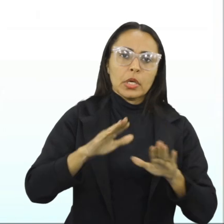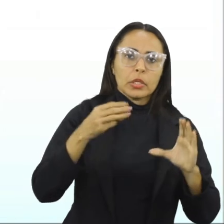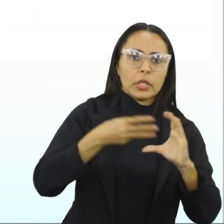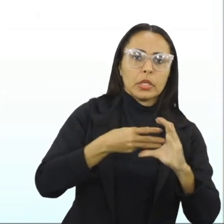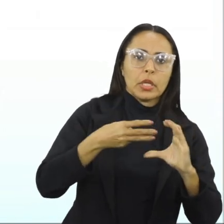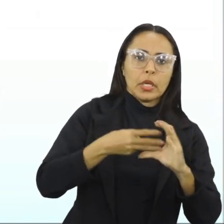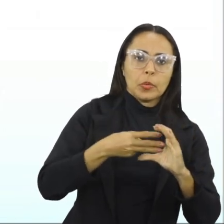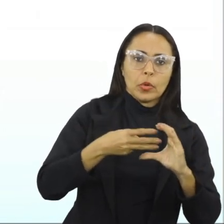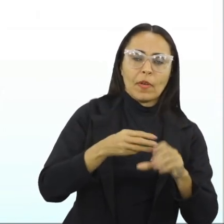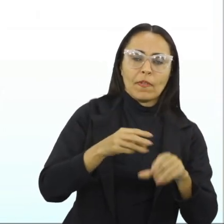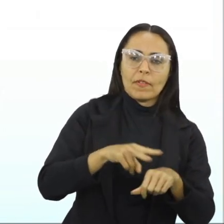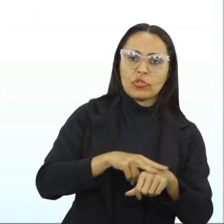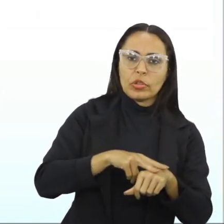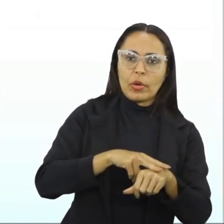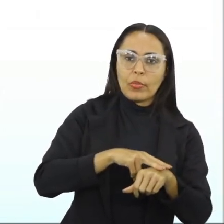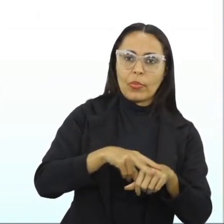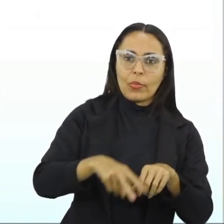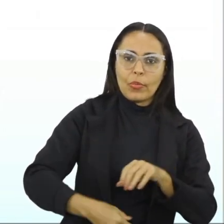célula vegetal.